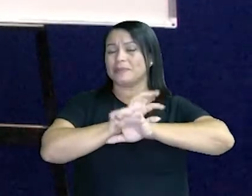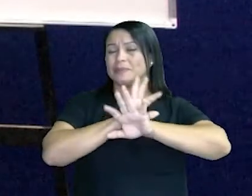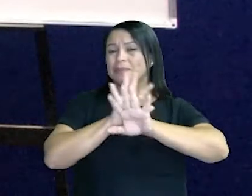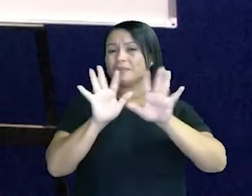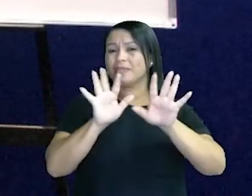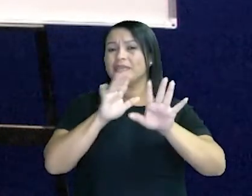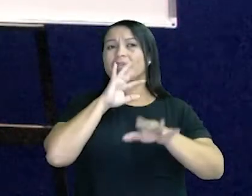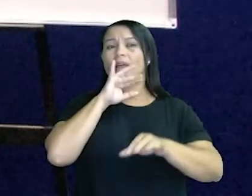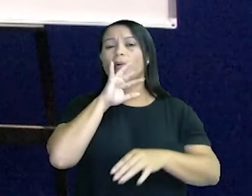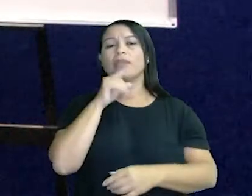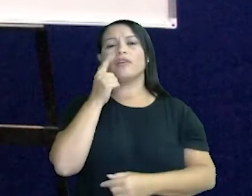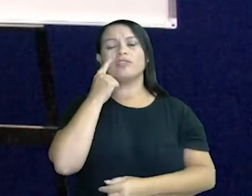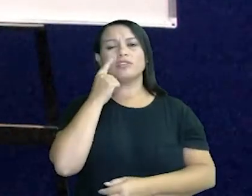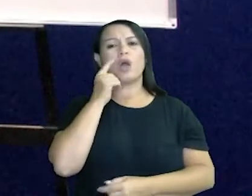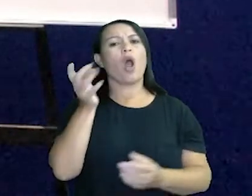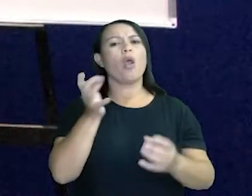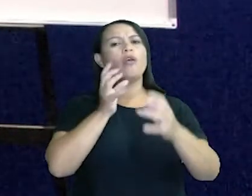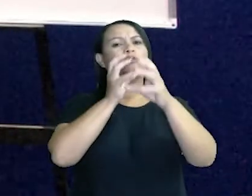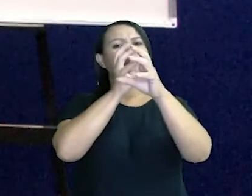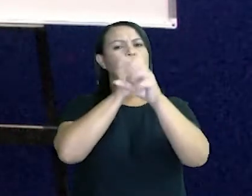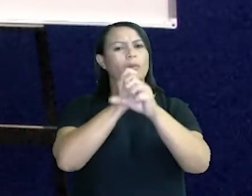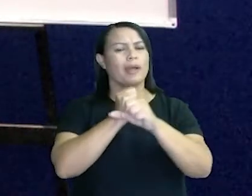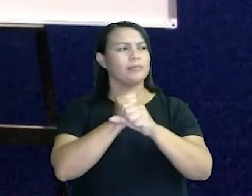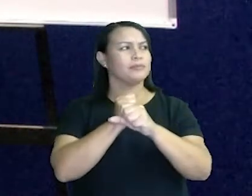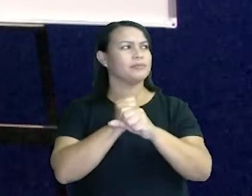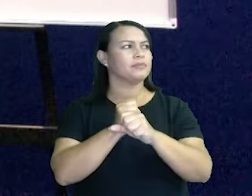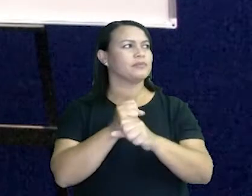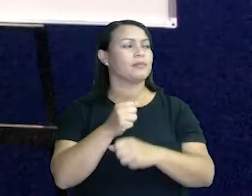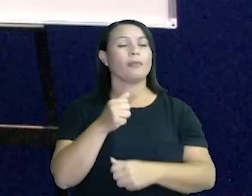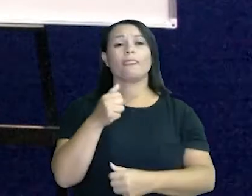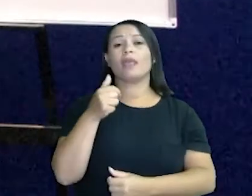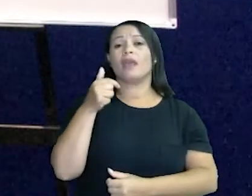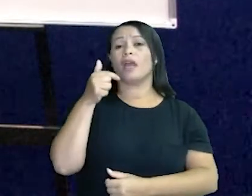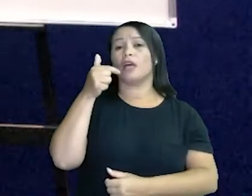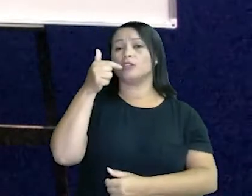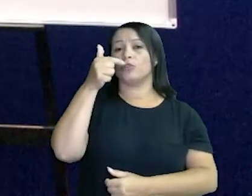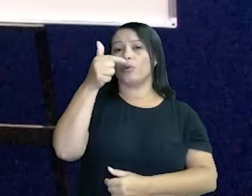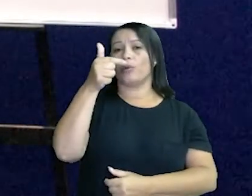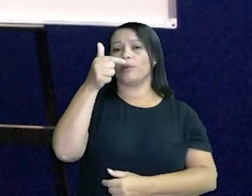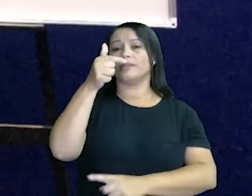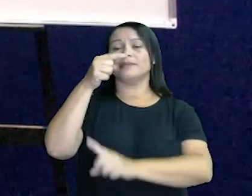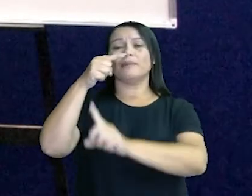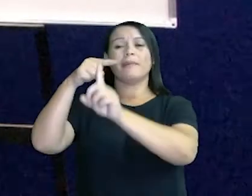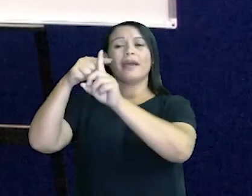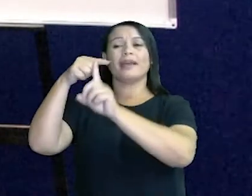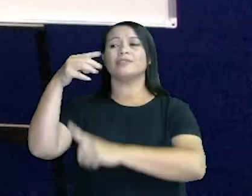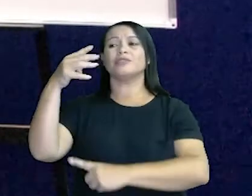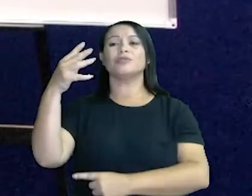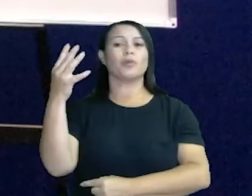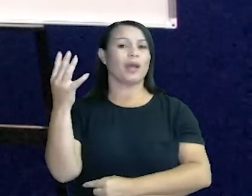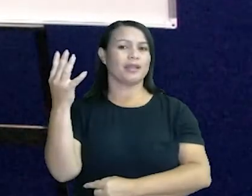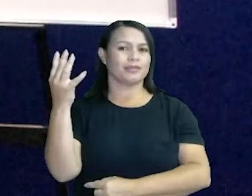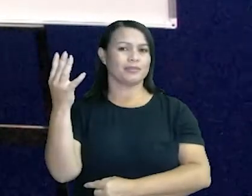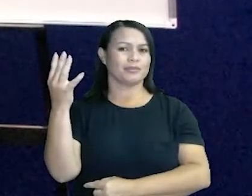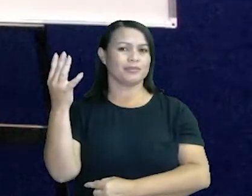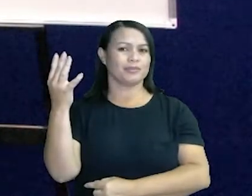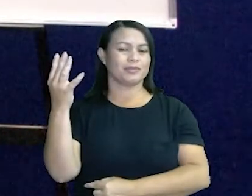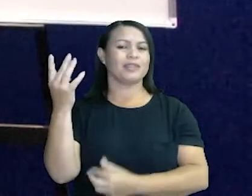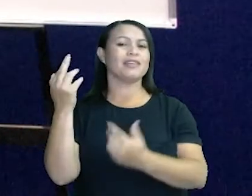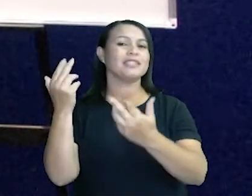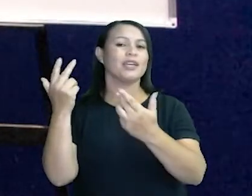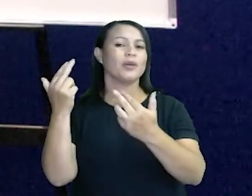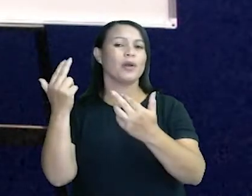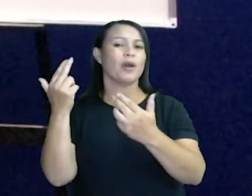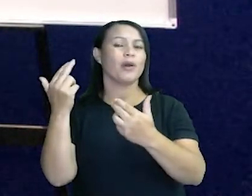esses expoentes eu vou somar dois mais quatro que vai